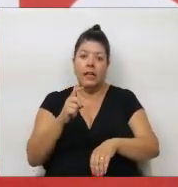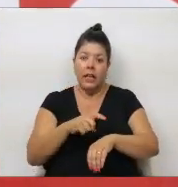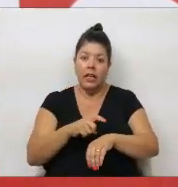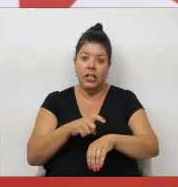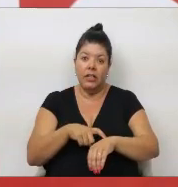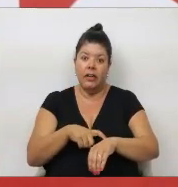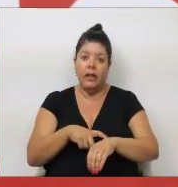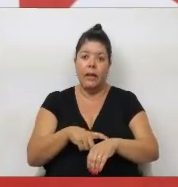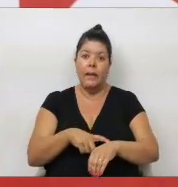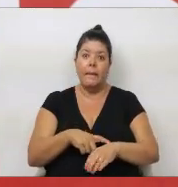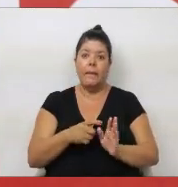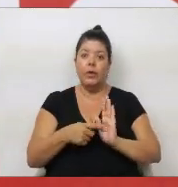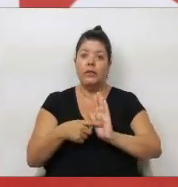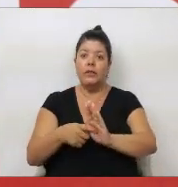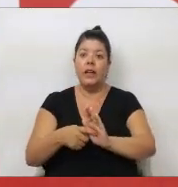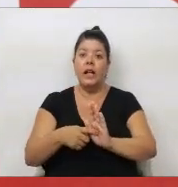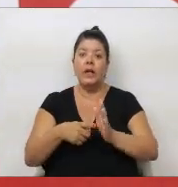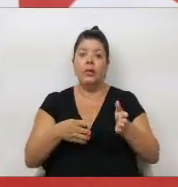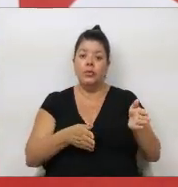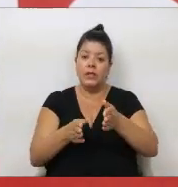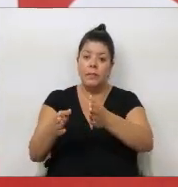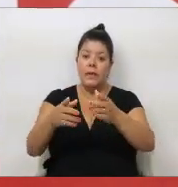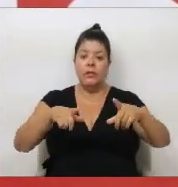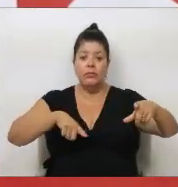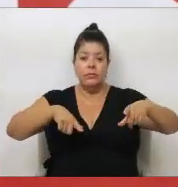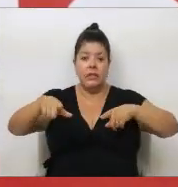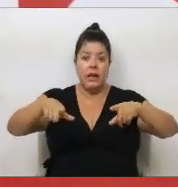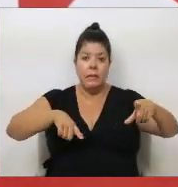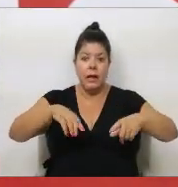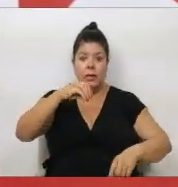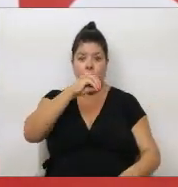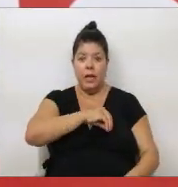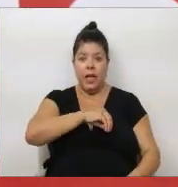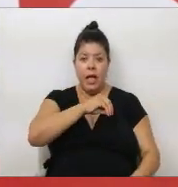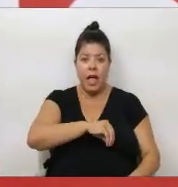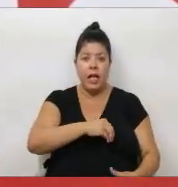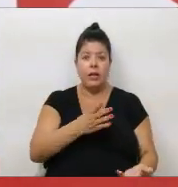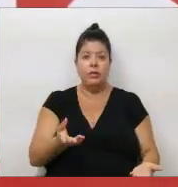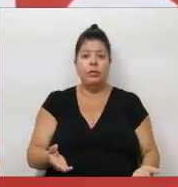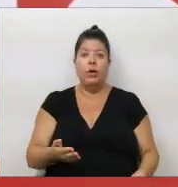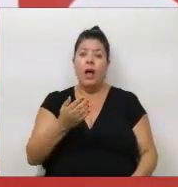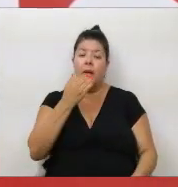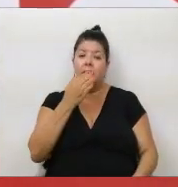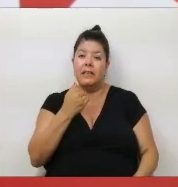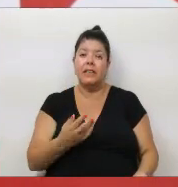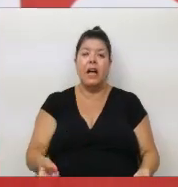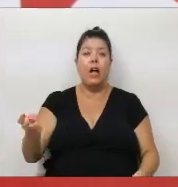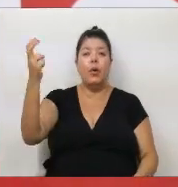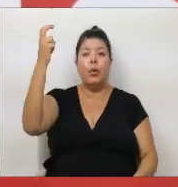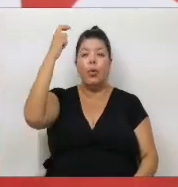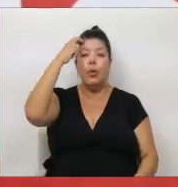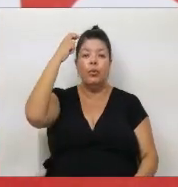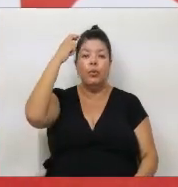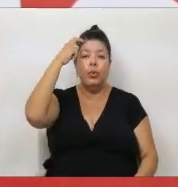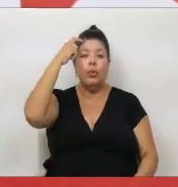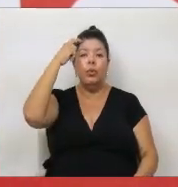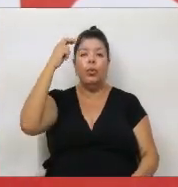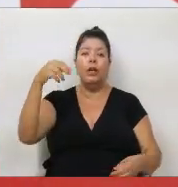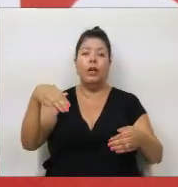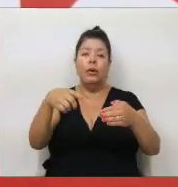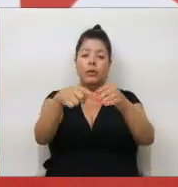de trabalho e renda, né? Desde a alimentação, desde a cultura tradicional que nós temos, desde os